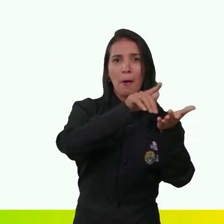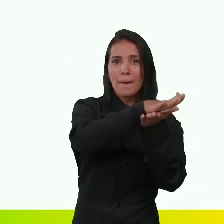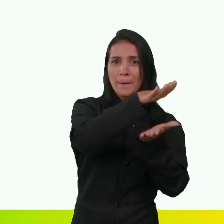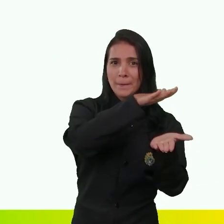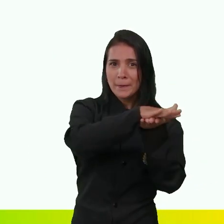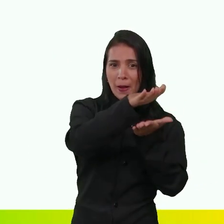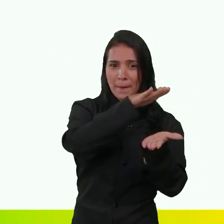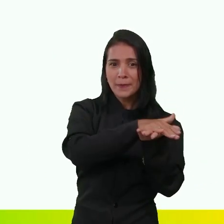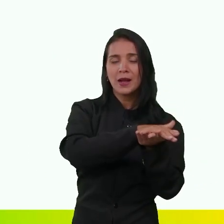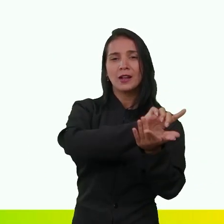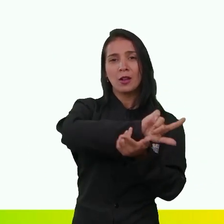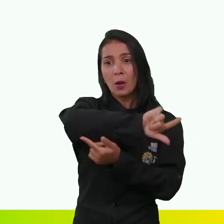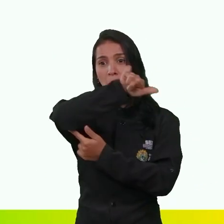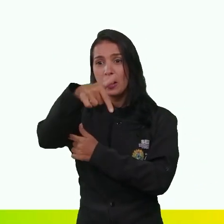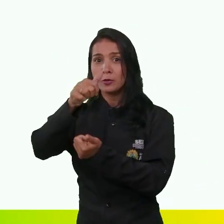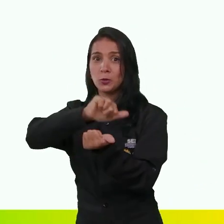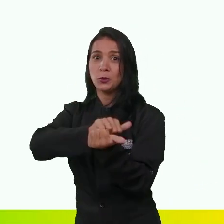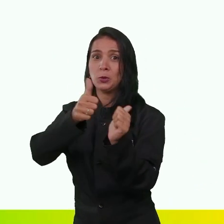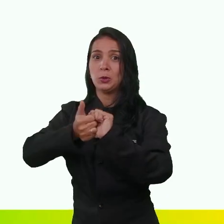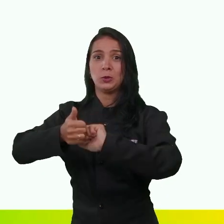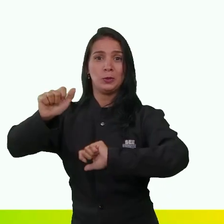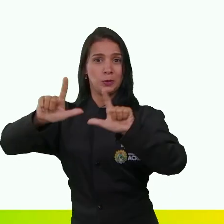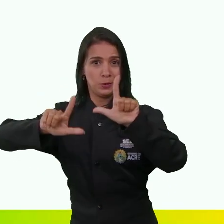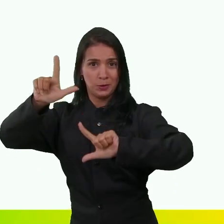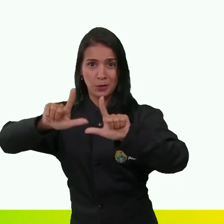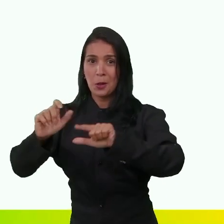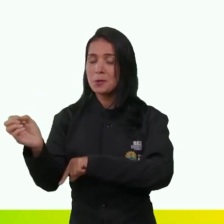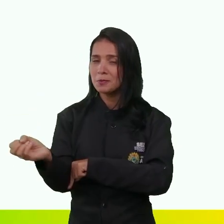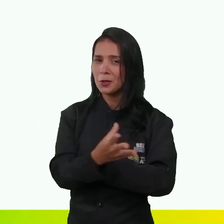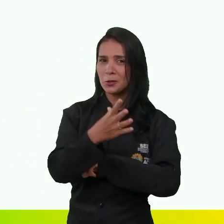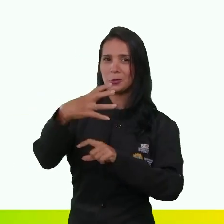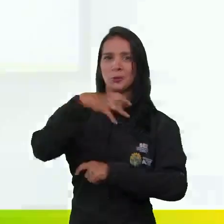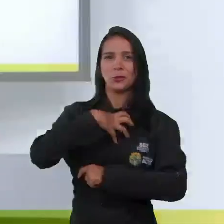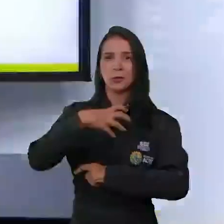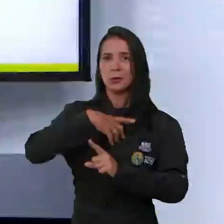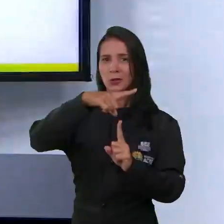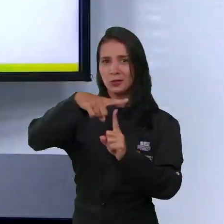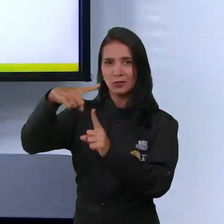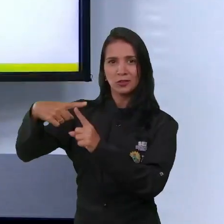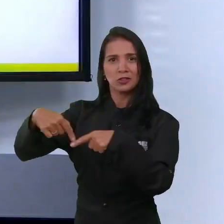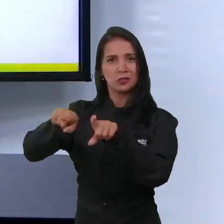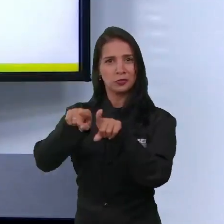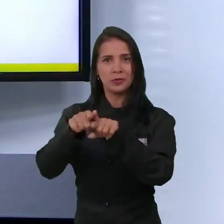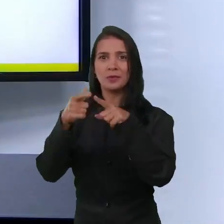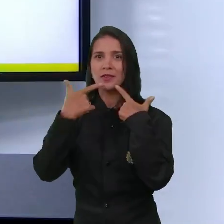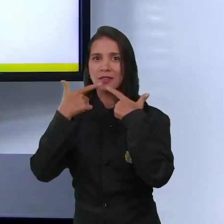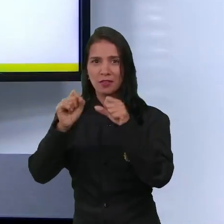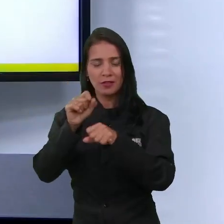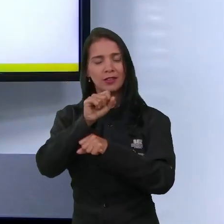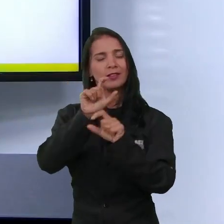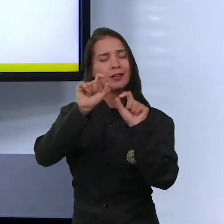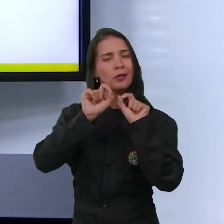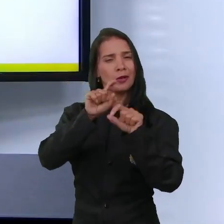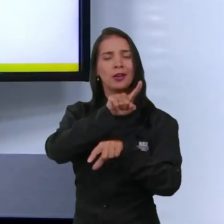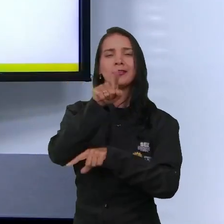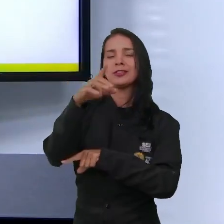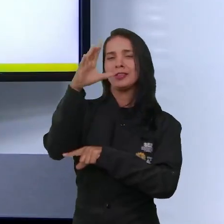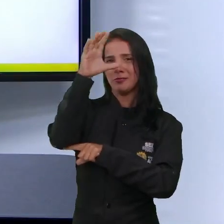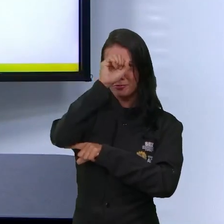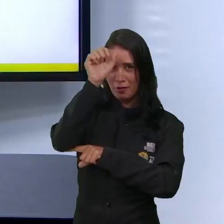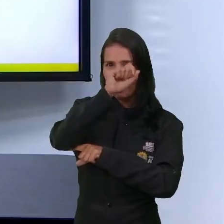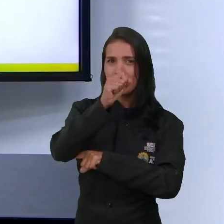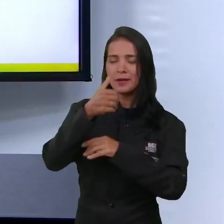digitais, adaptados a novos formatos e linguagens, que é o que vocês vão aprender durante a aula, esses novos canais